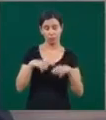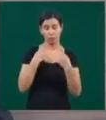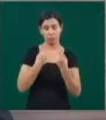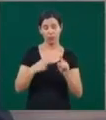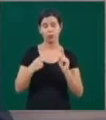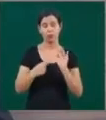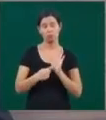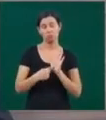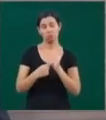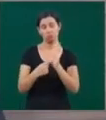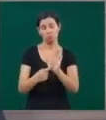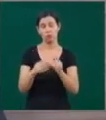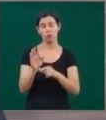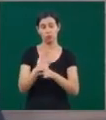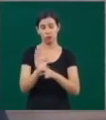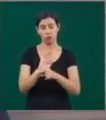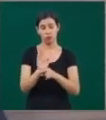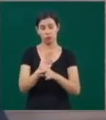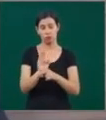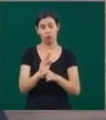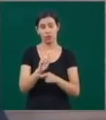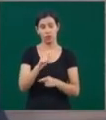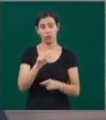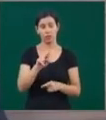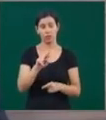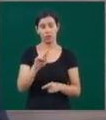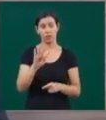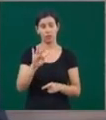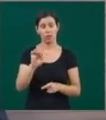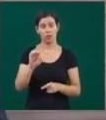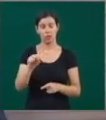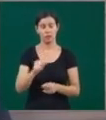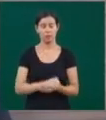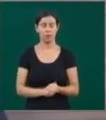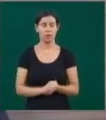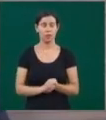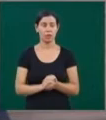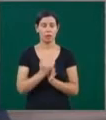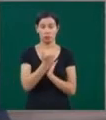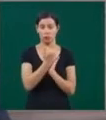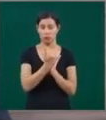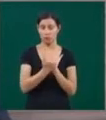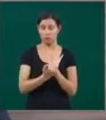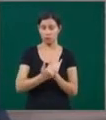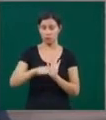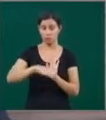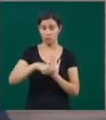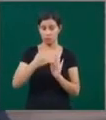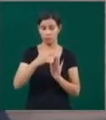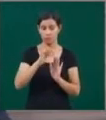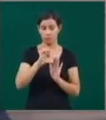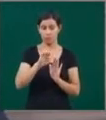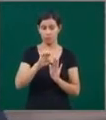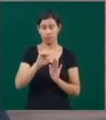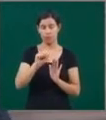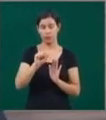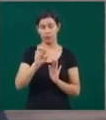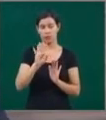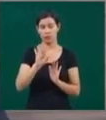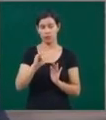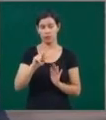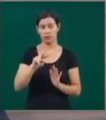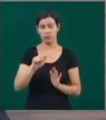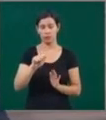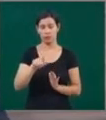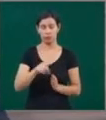e agora nós vamos falar de música projeção de vídeos exposições de arte muito mais tudo isso faz parte da programação do 1º festival